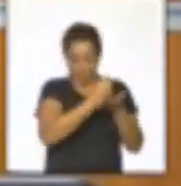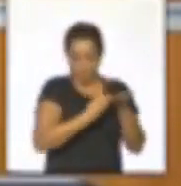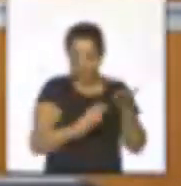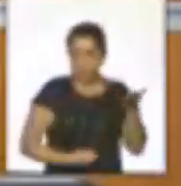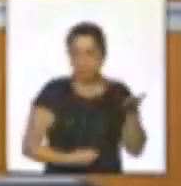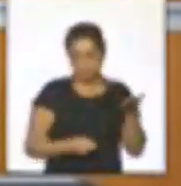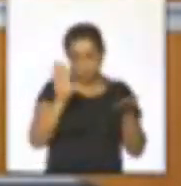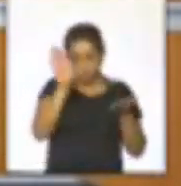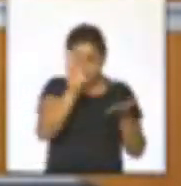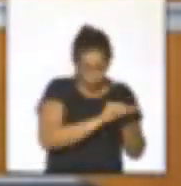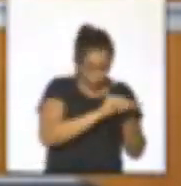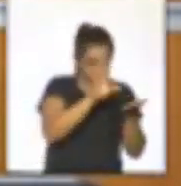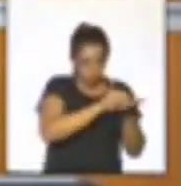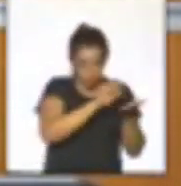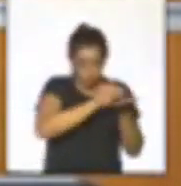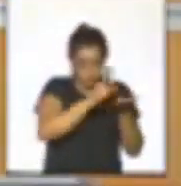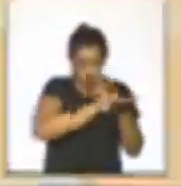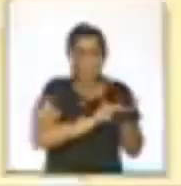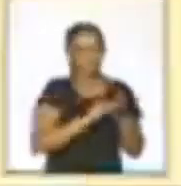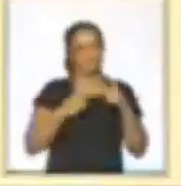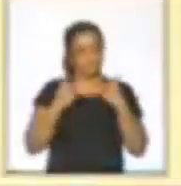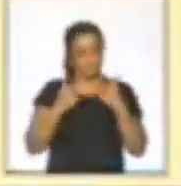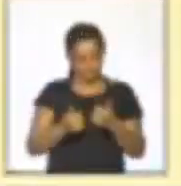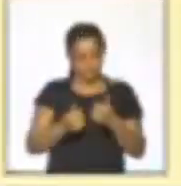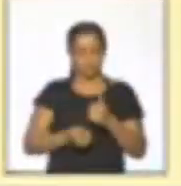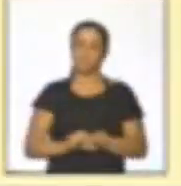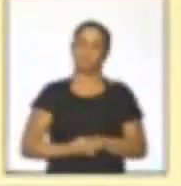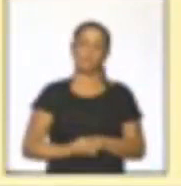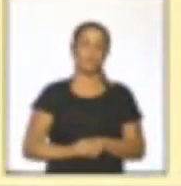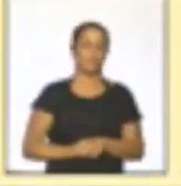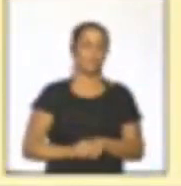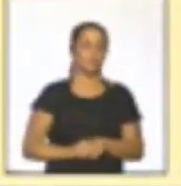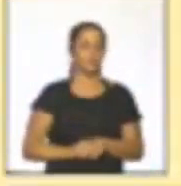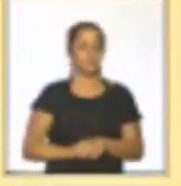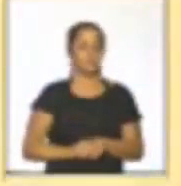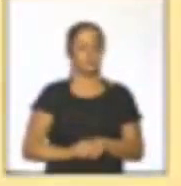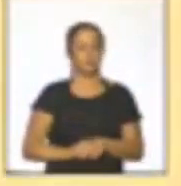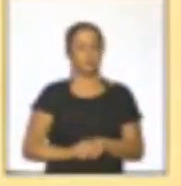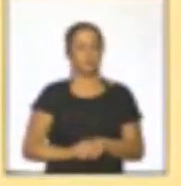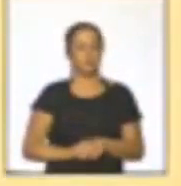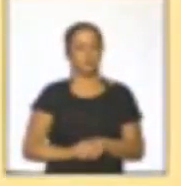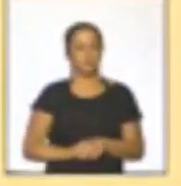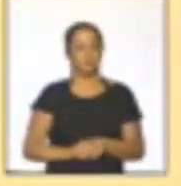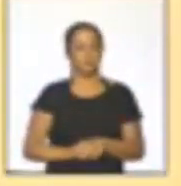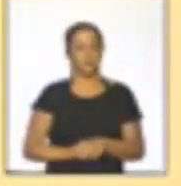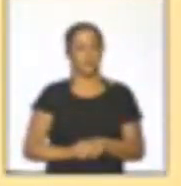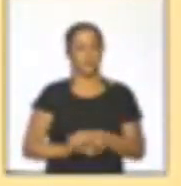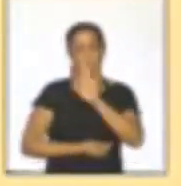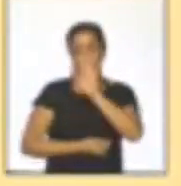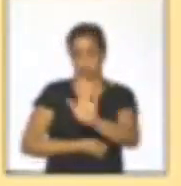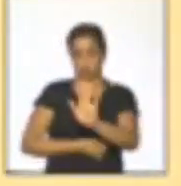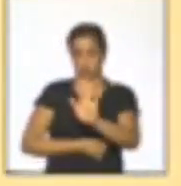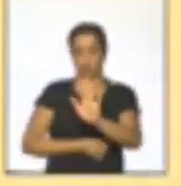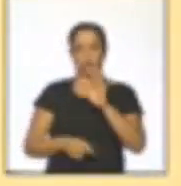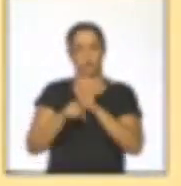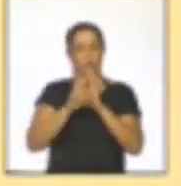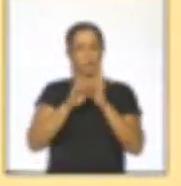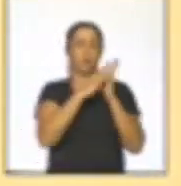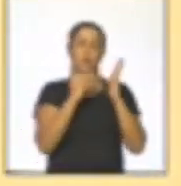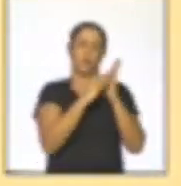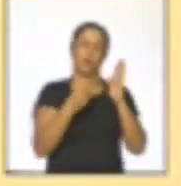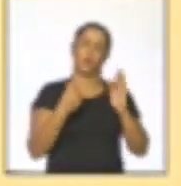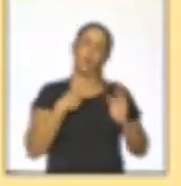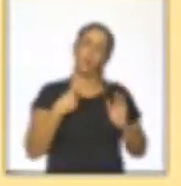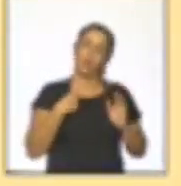Aqui o exemplo para você. O próximo exemplo. Congelado para você copiar.